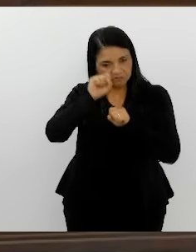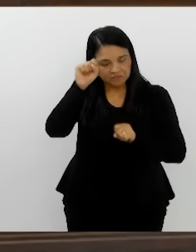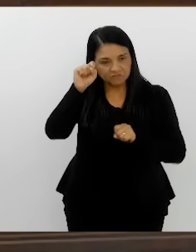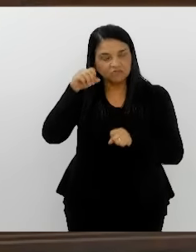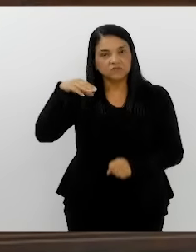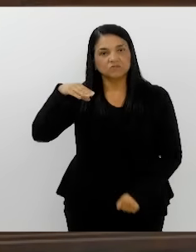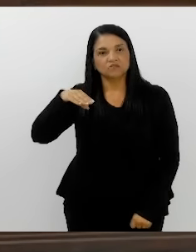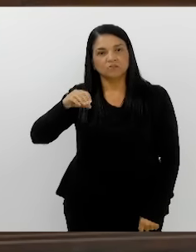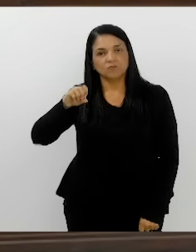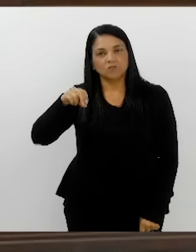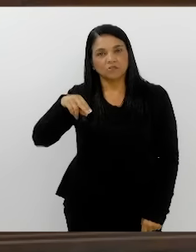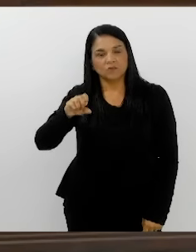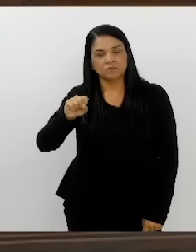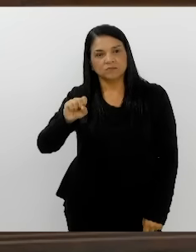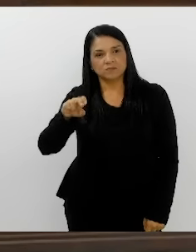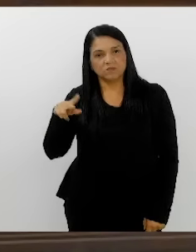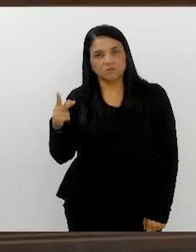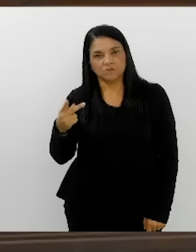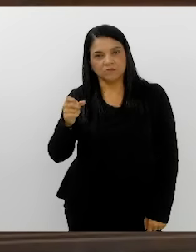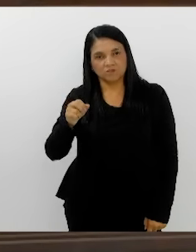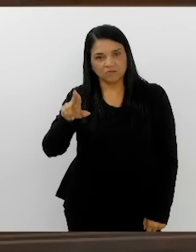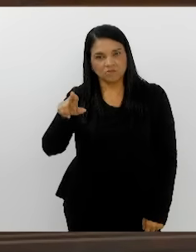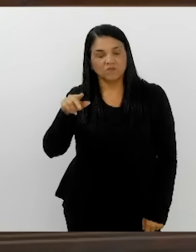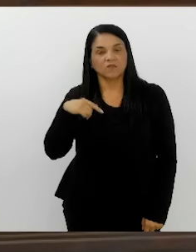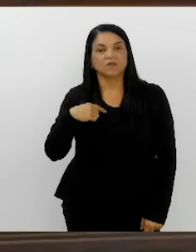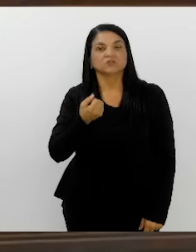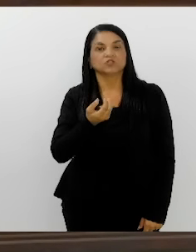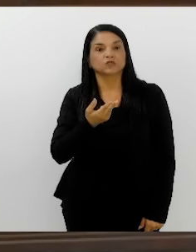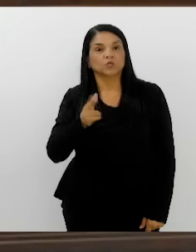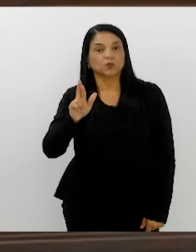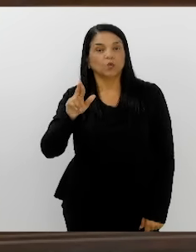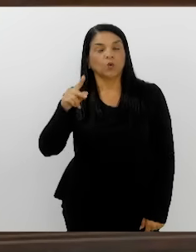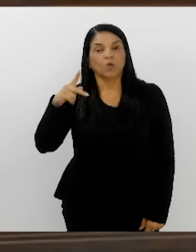do heroísmo de Dr. Plínio Correia de Oliveira,